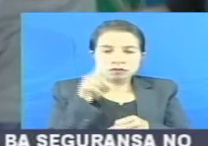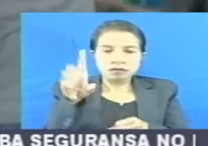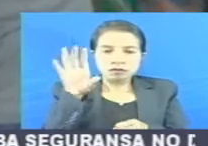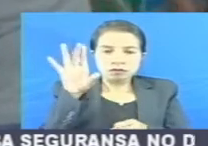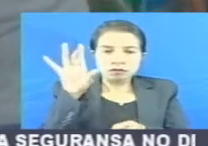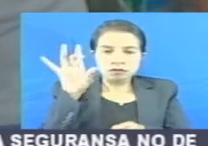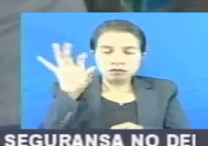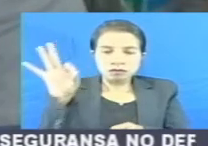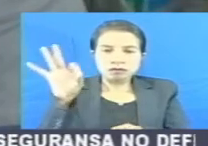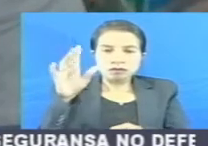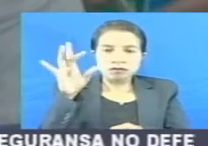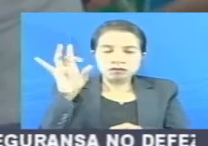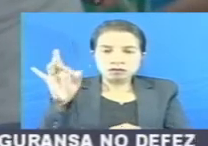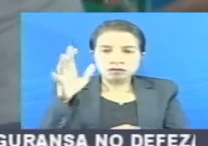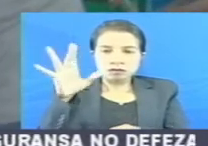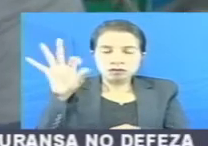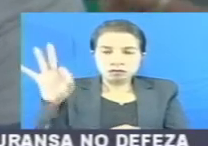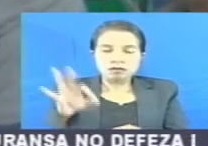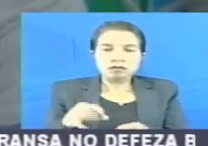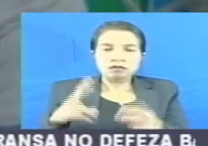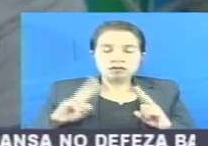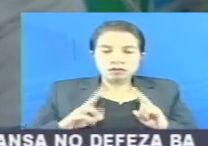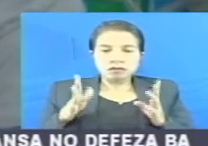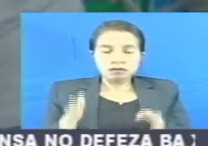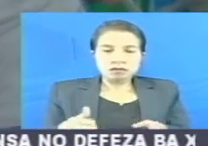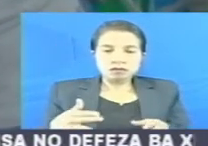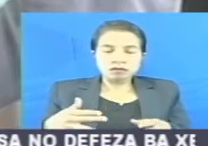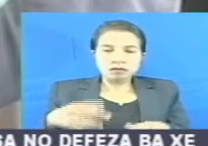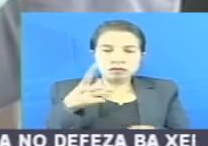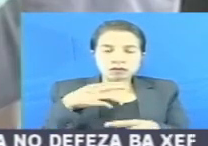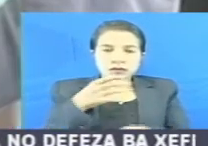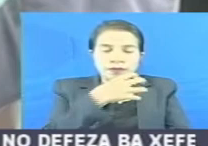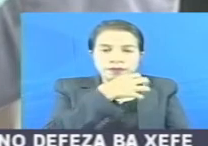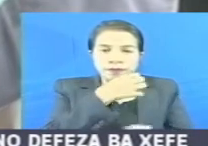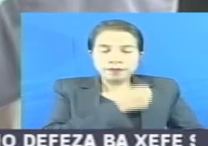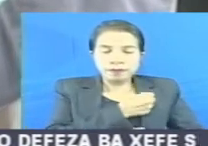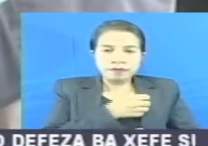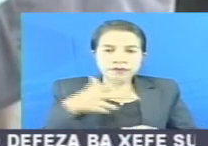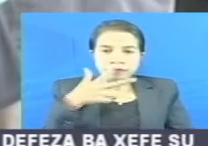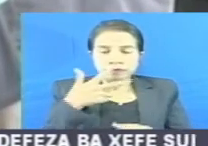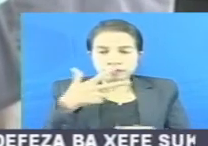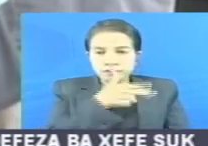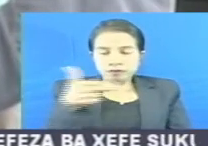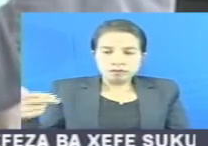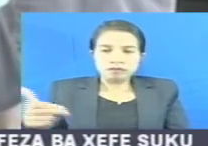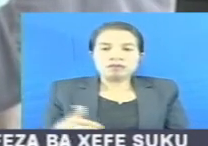sia walunulu resinsia. Saudosa militar Indonesia tiru iha aing no